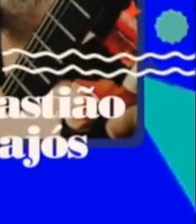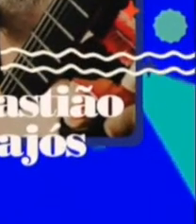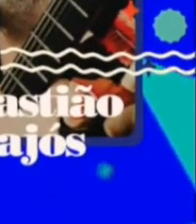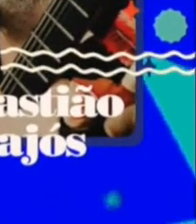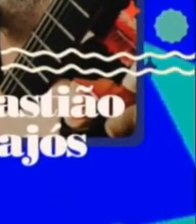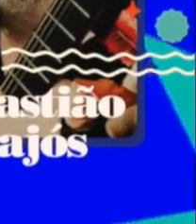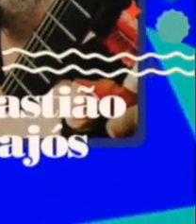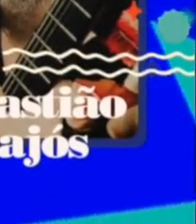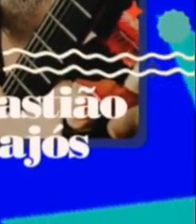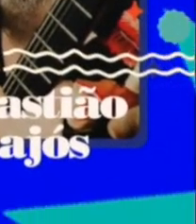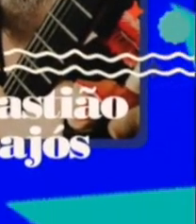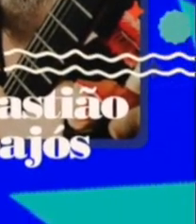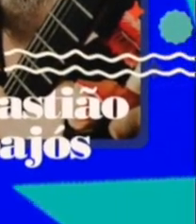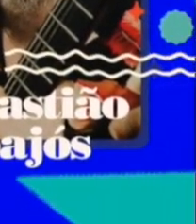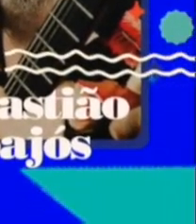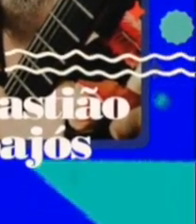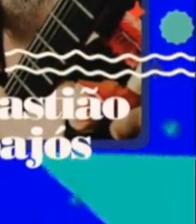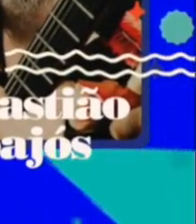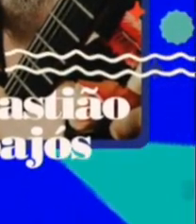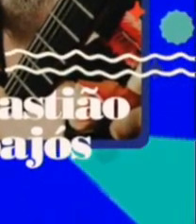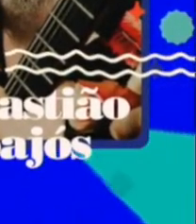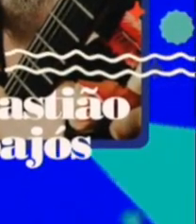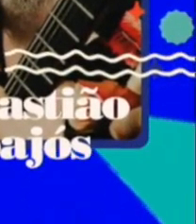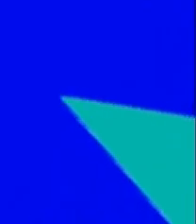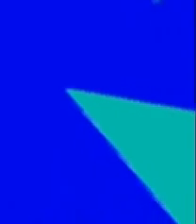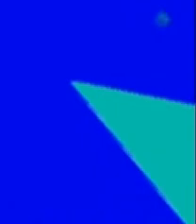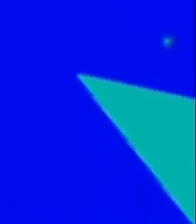Sebastião Tapajós.